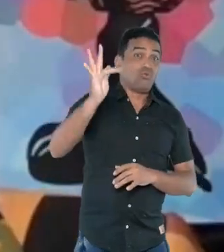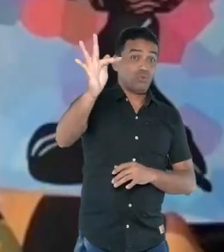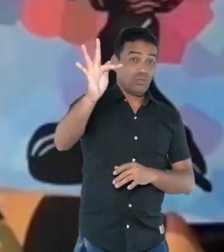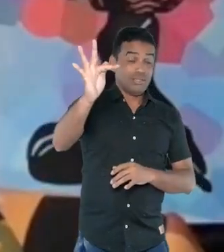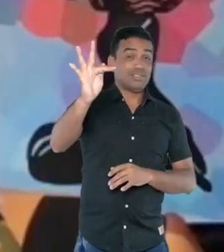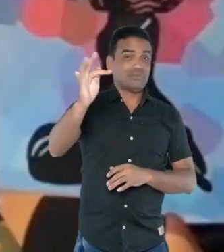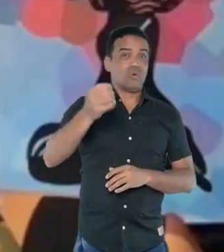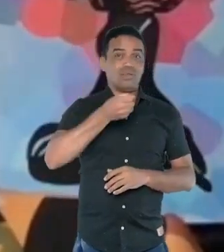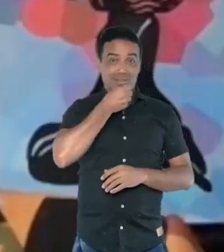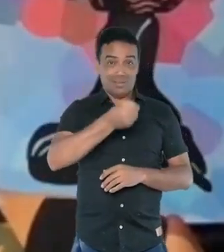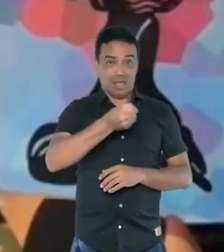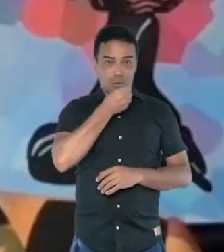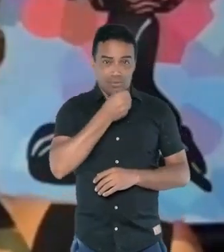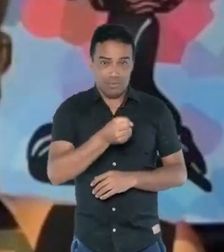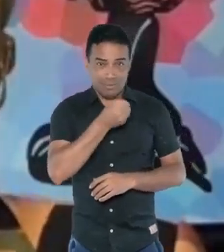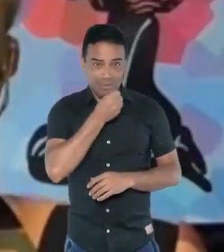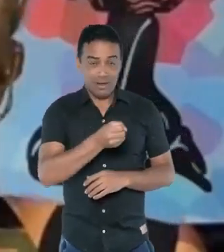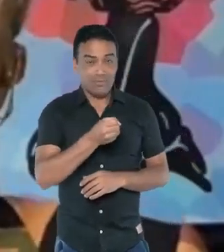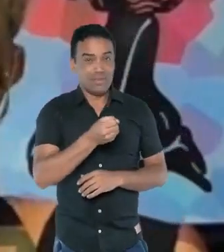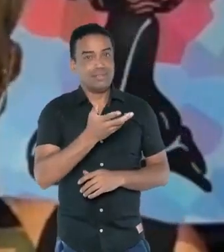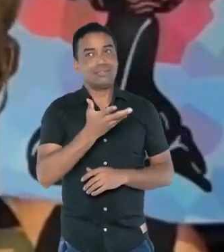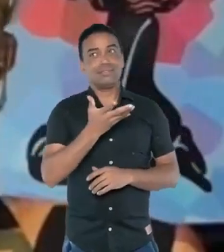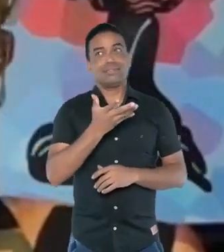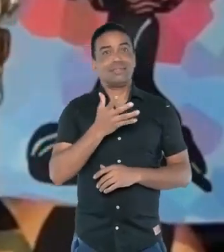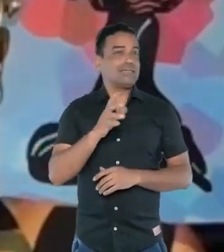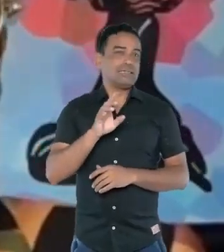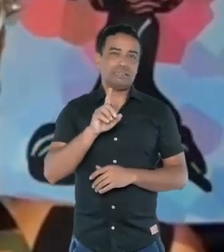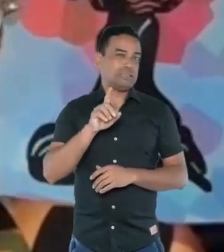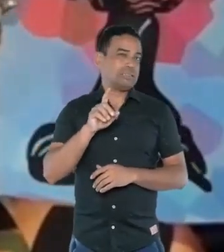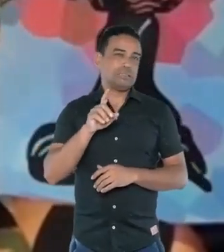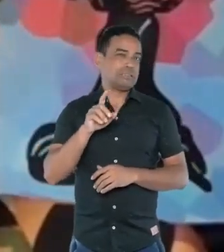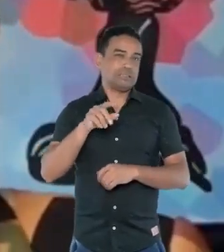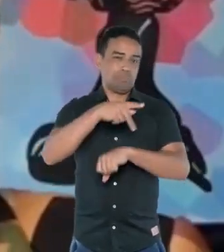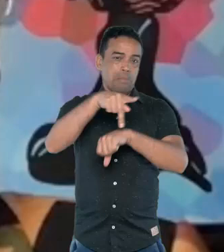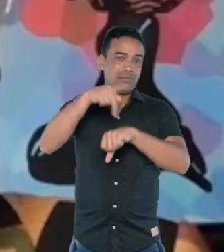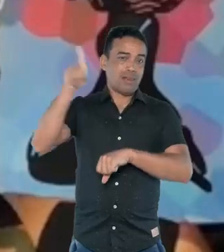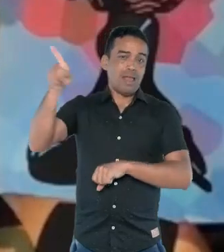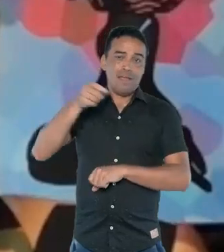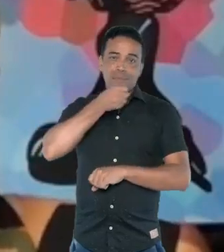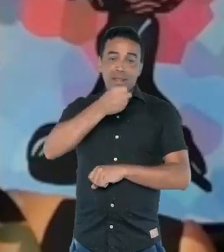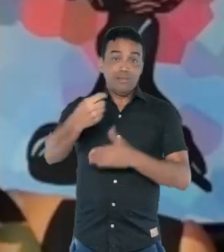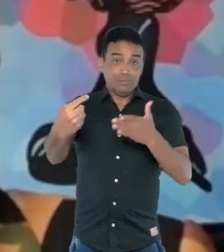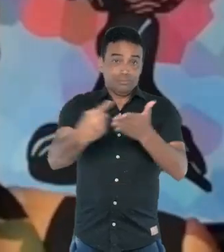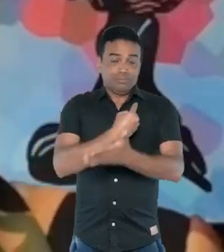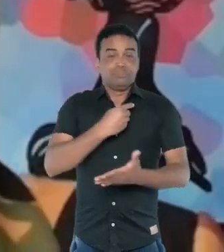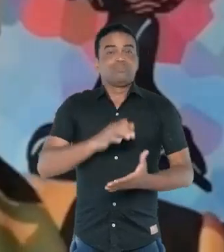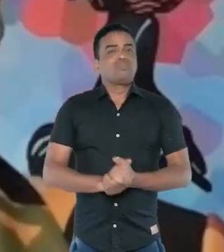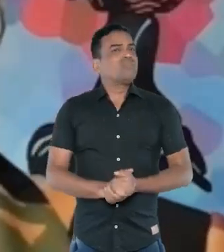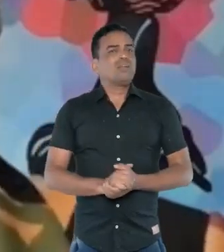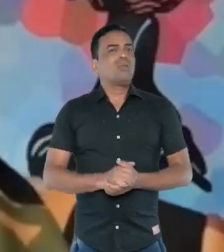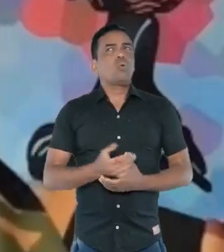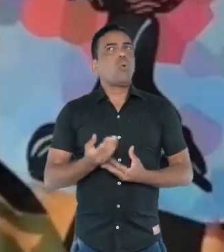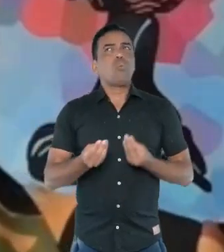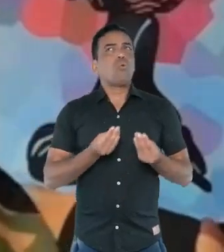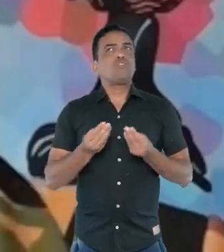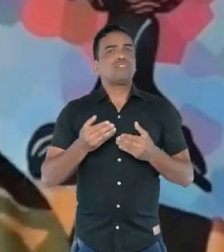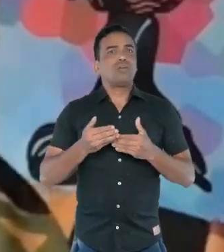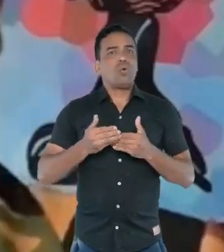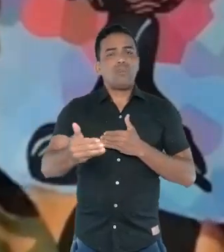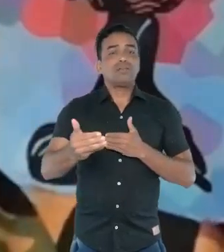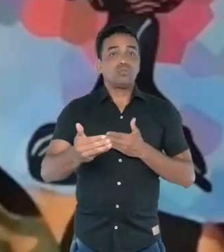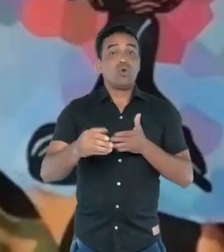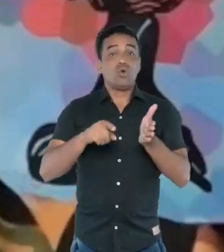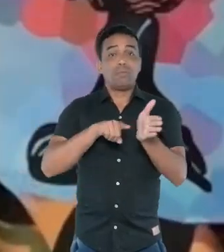uma das entrevistas para um veículo de comunicação internacional, ele me fez essa pergunta: quando é que você começou seus estudos